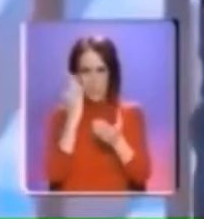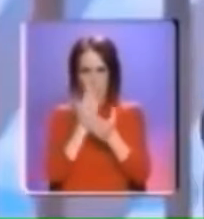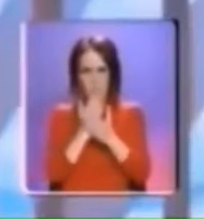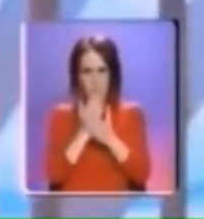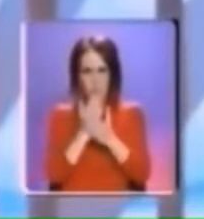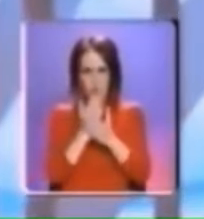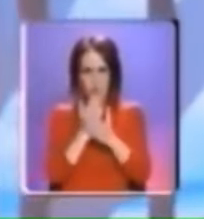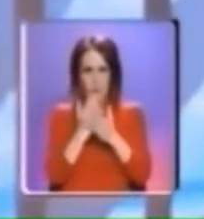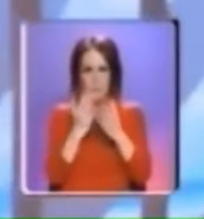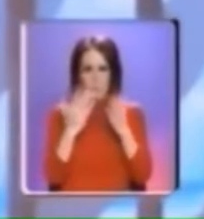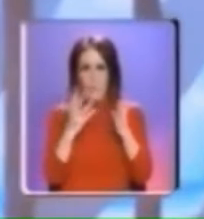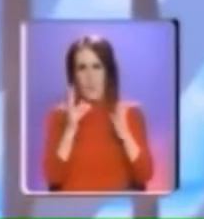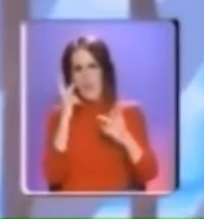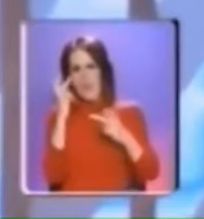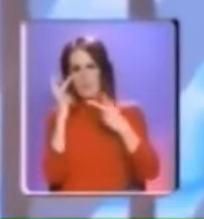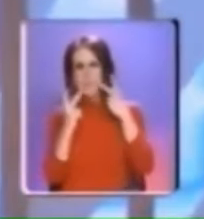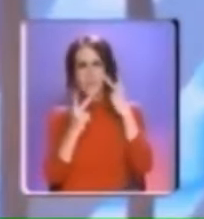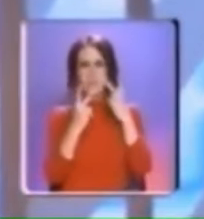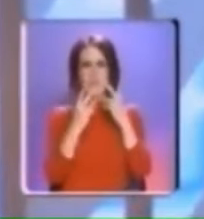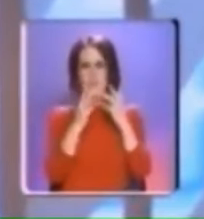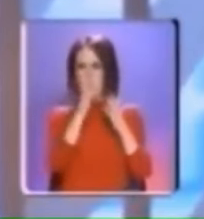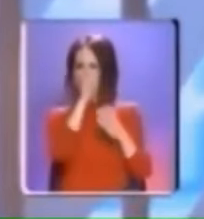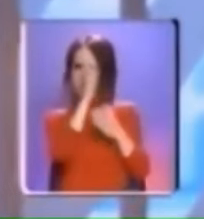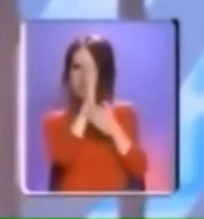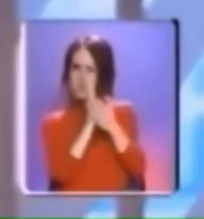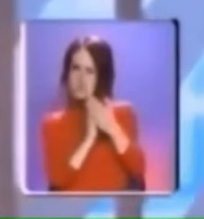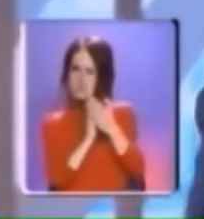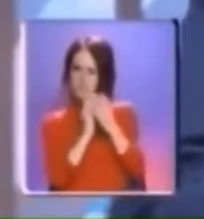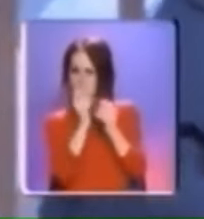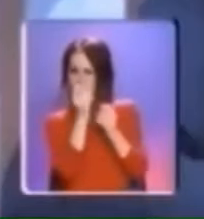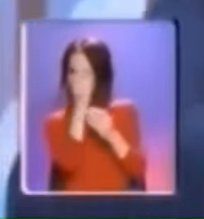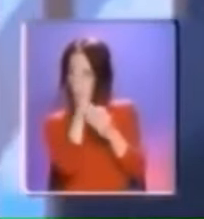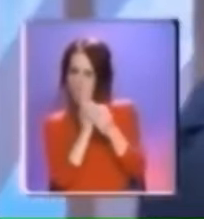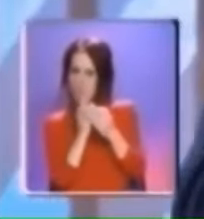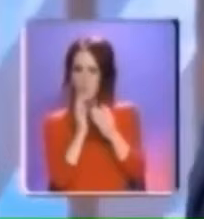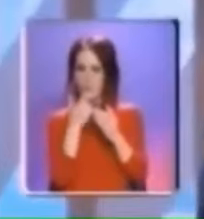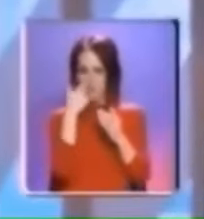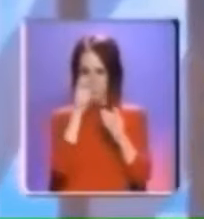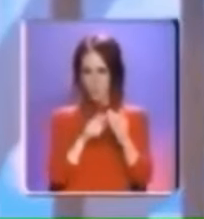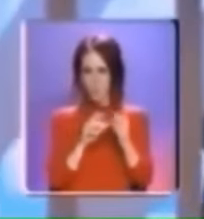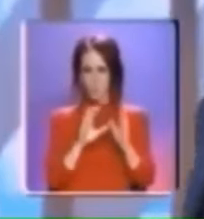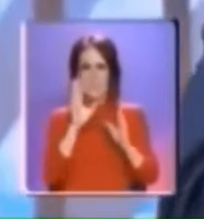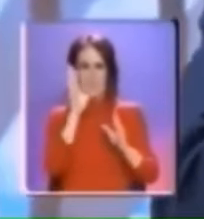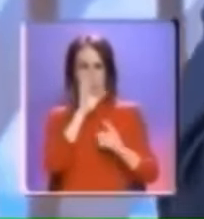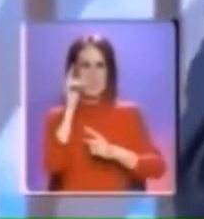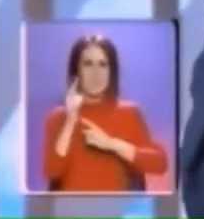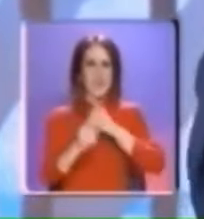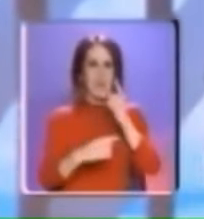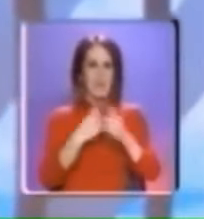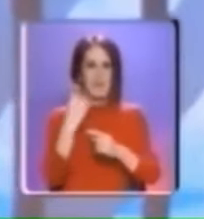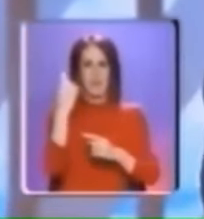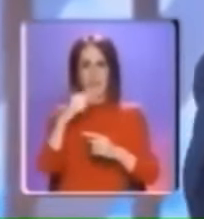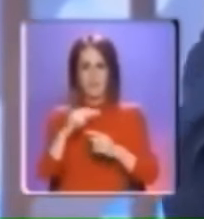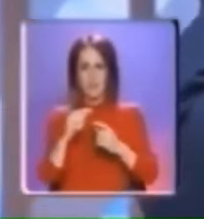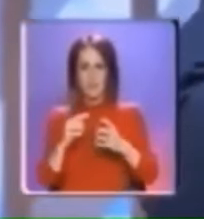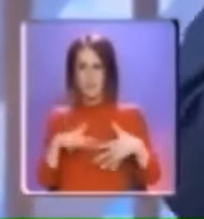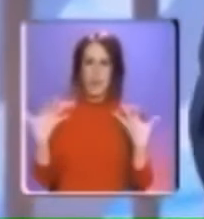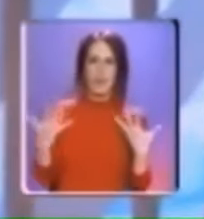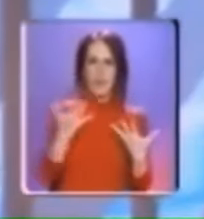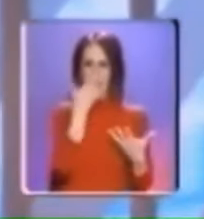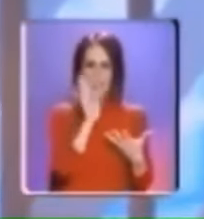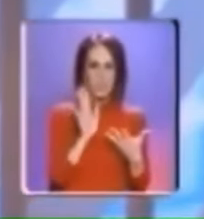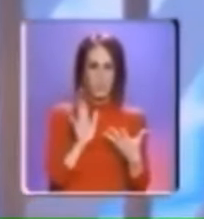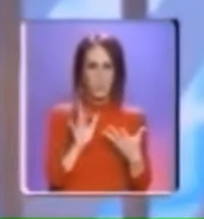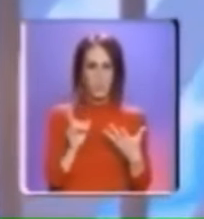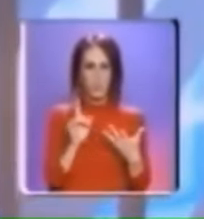presidente da república com 35 anos com que idade se pode ser juiz em Portugal bom agora essa é uma pergunta à qual